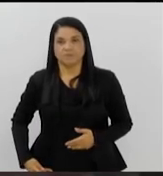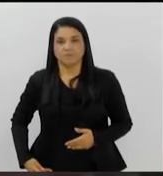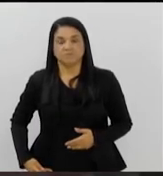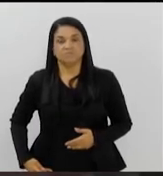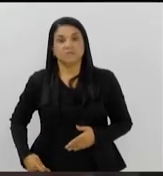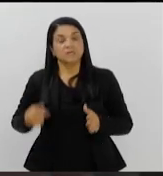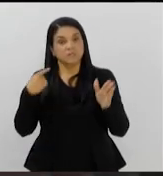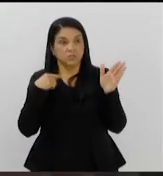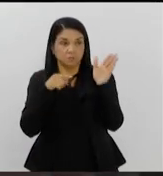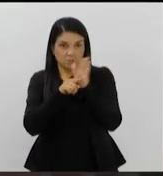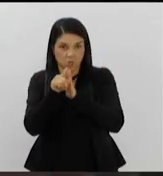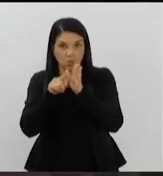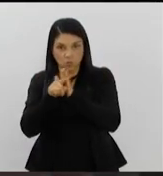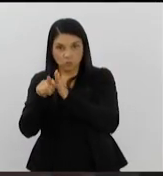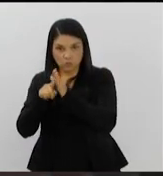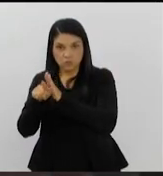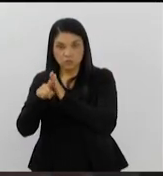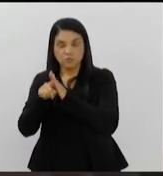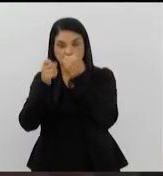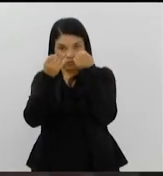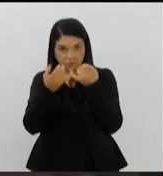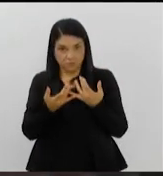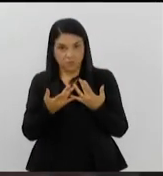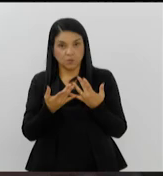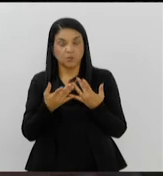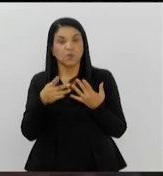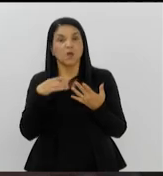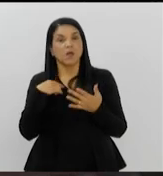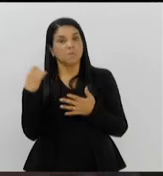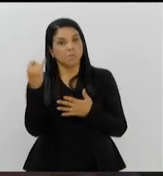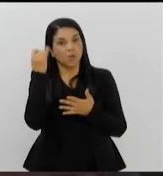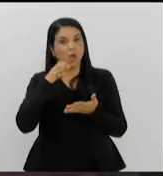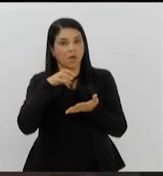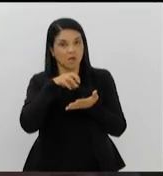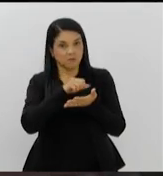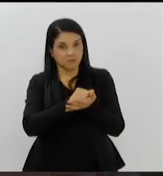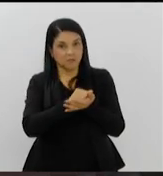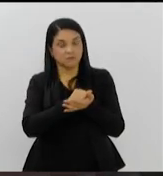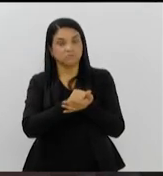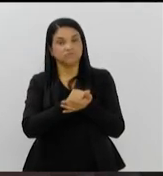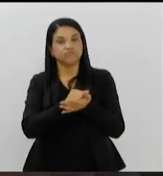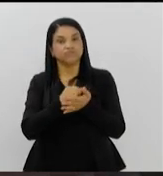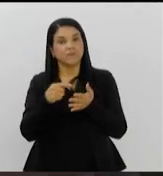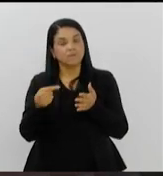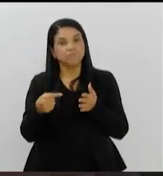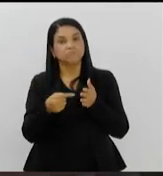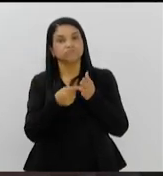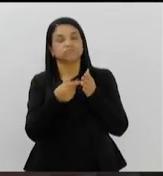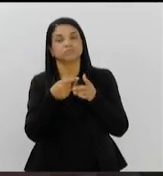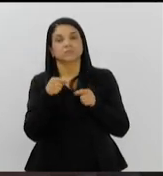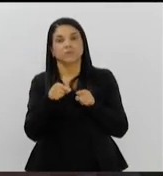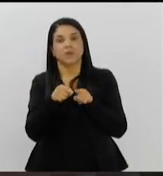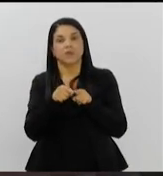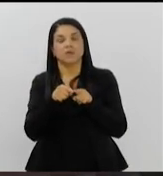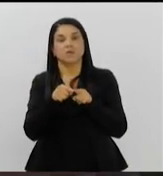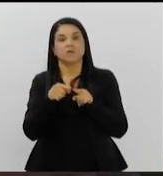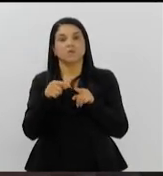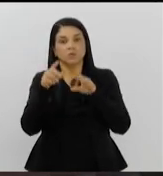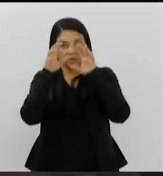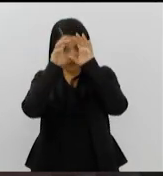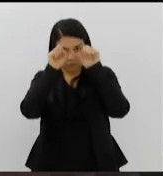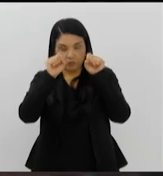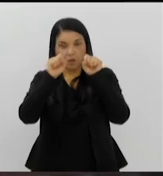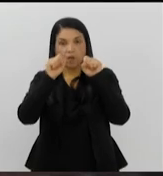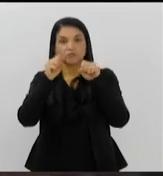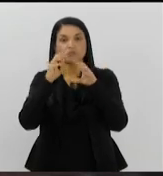esse questionamento e acho importante também registrar que acionei também o Tribunal de Contas da União, porque